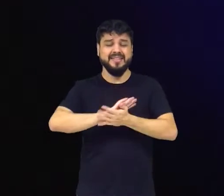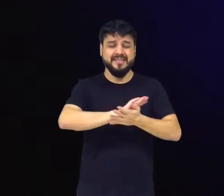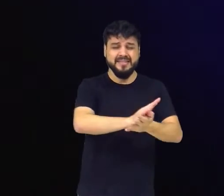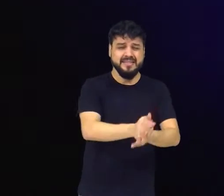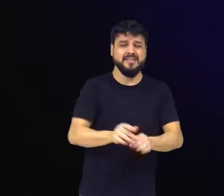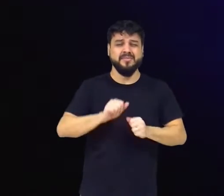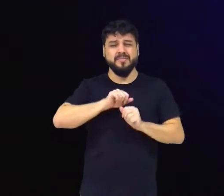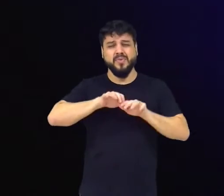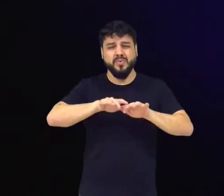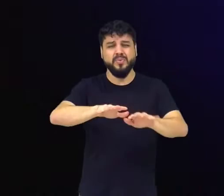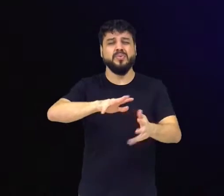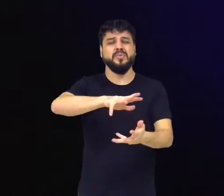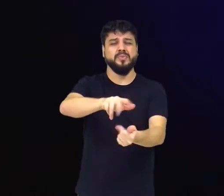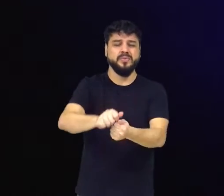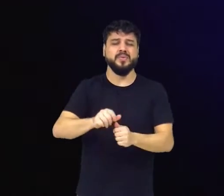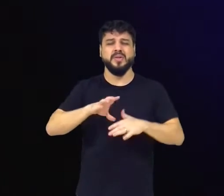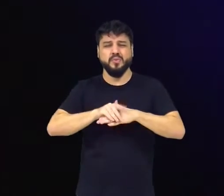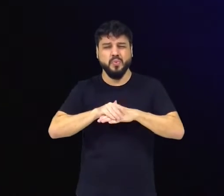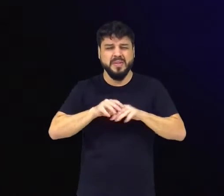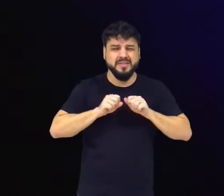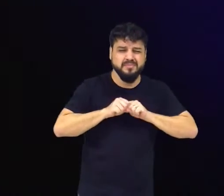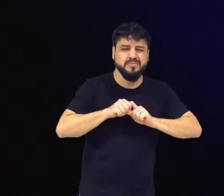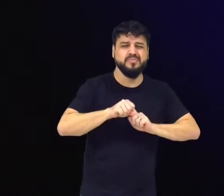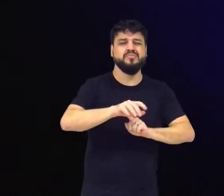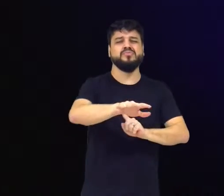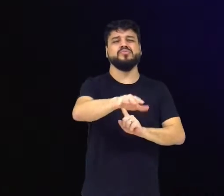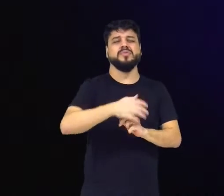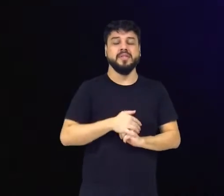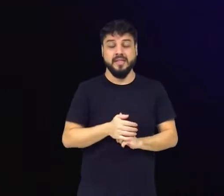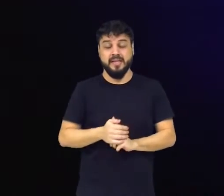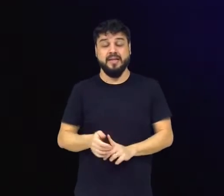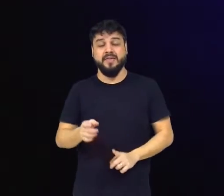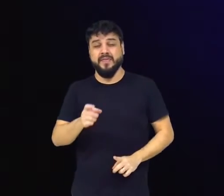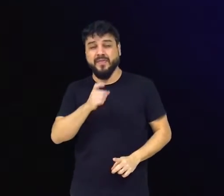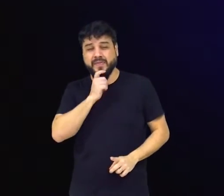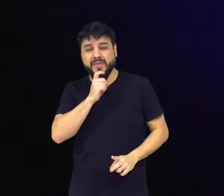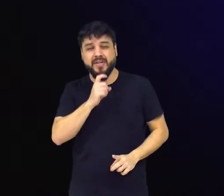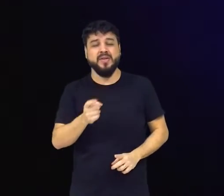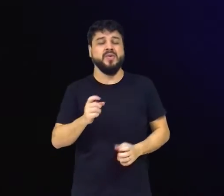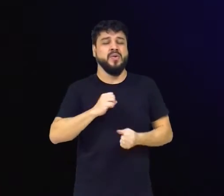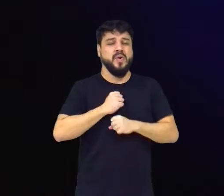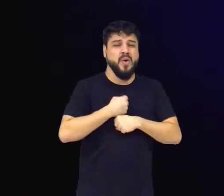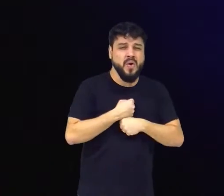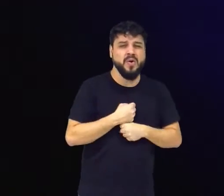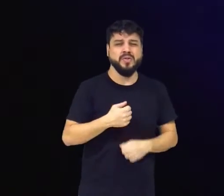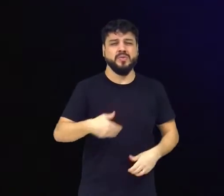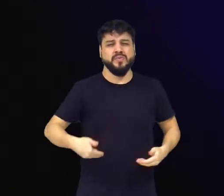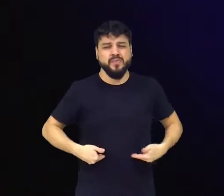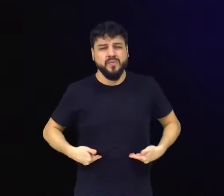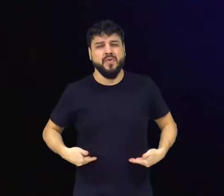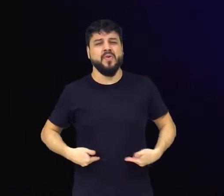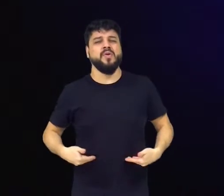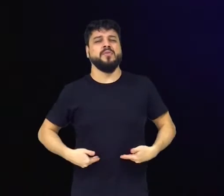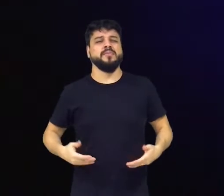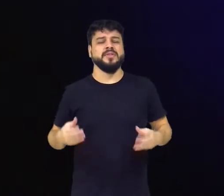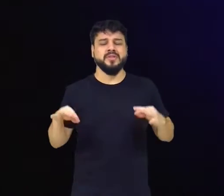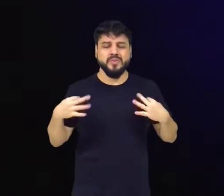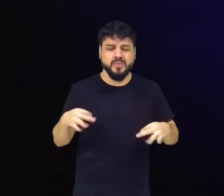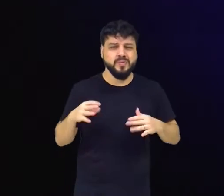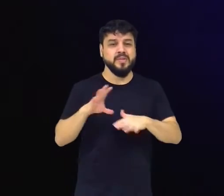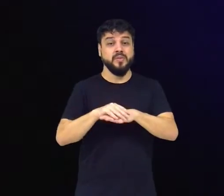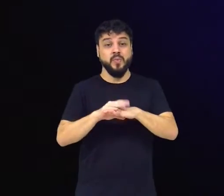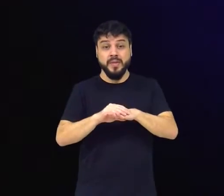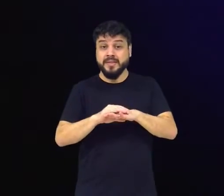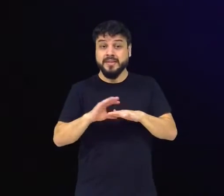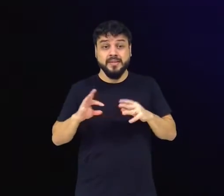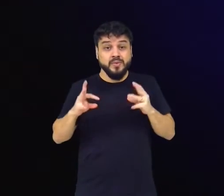pandemia. Egoísmo, engano, frieza e ódio. A fome, a enfermidade, morte. Com isso, choro e luto